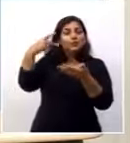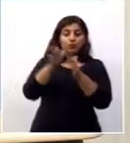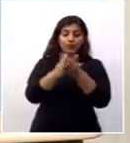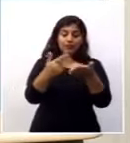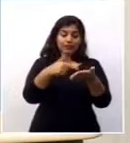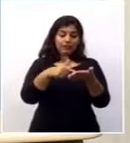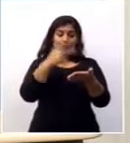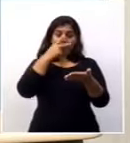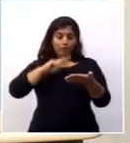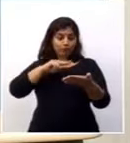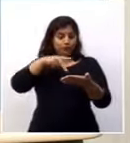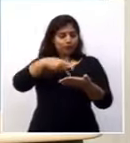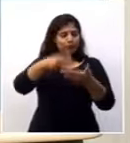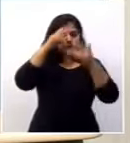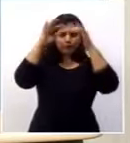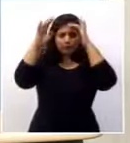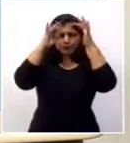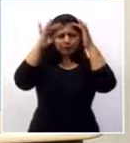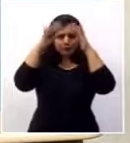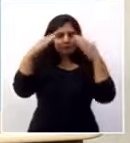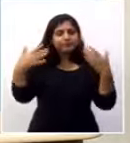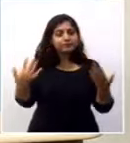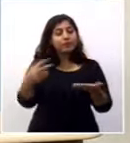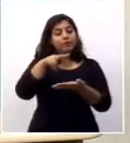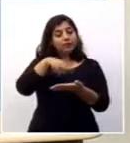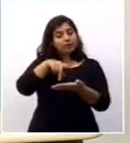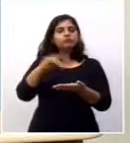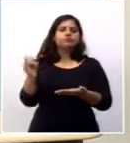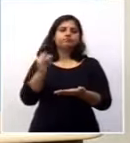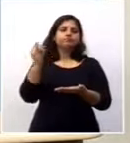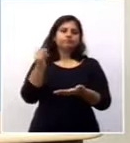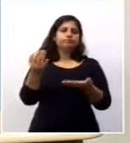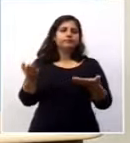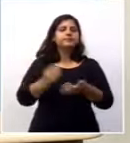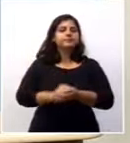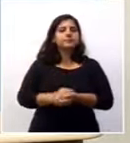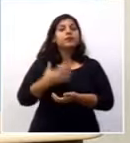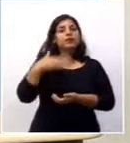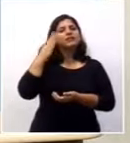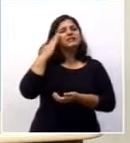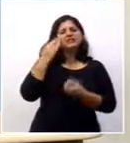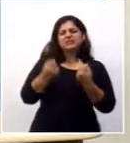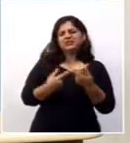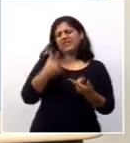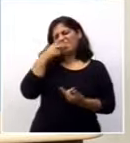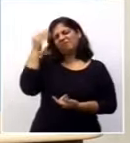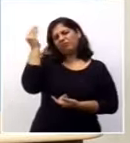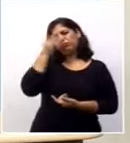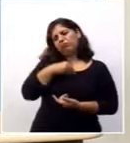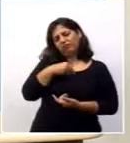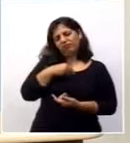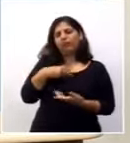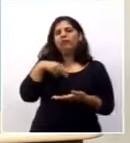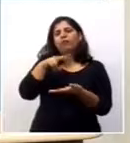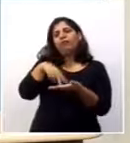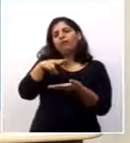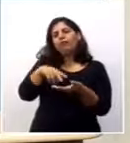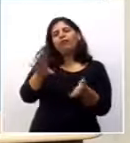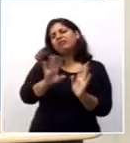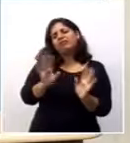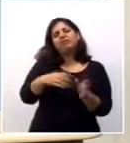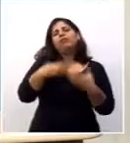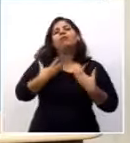me transporta para esses lugares. Então, a leitura, ela é importante. Eu sei que alguns vão falar, ah, mas que preguiça, eu tenho que ler, não,